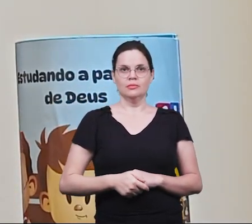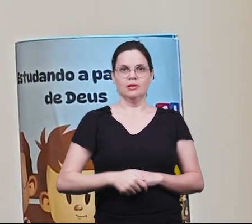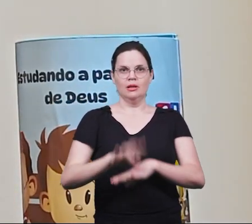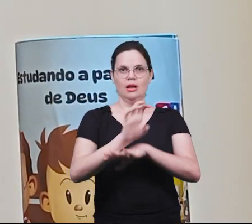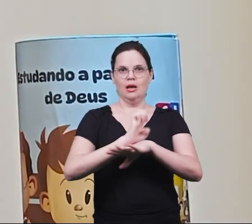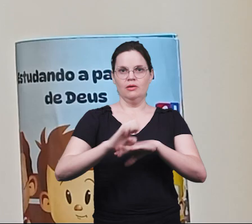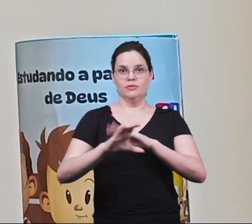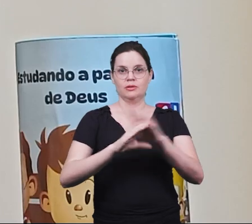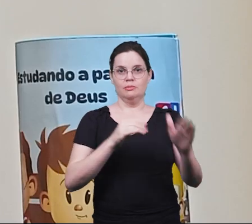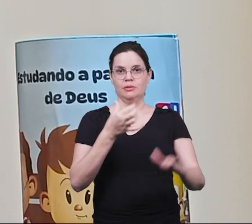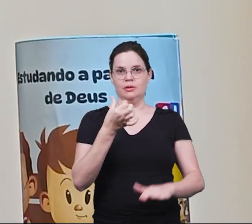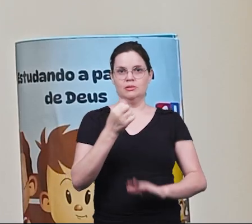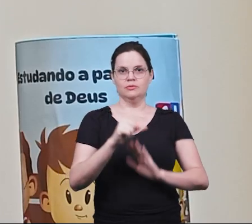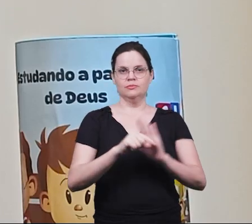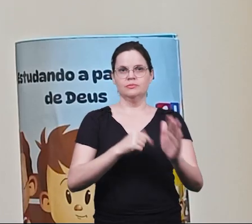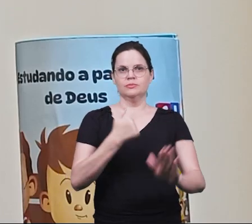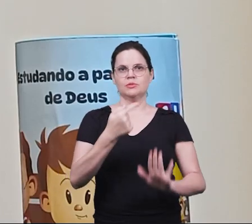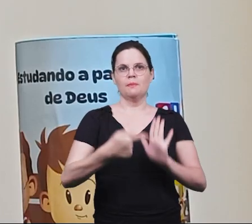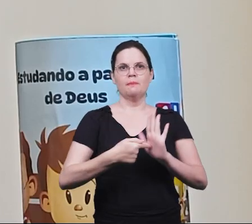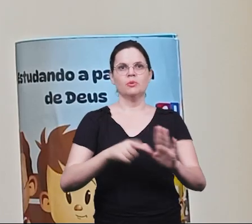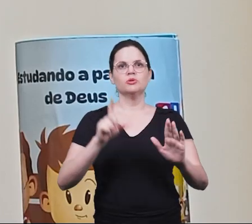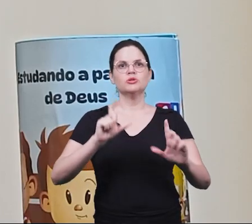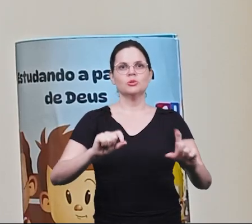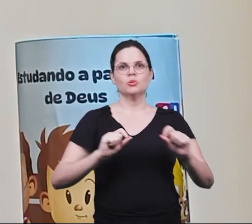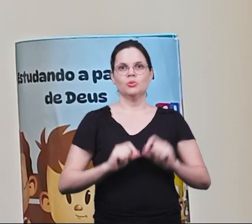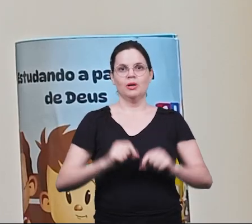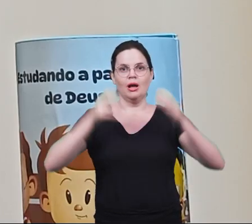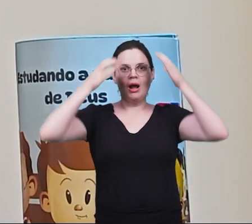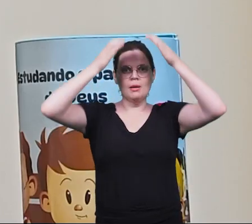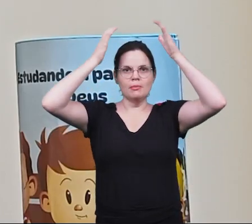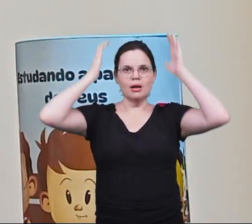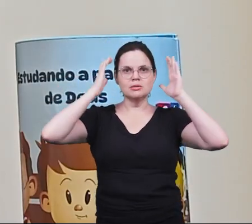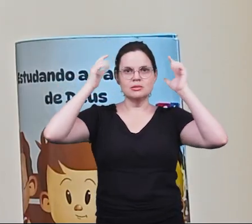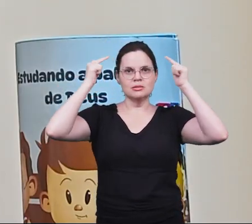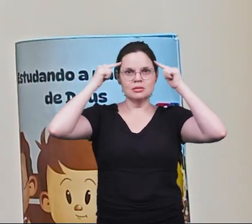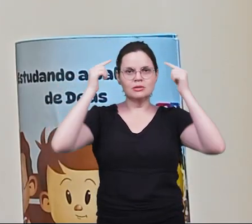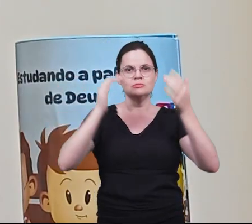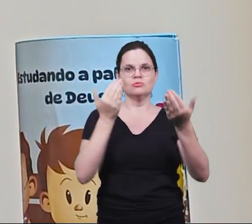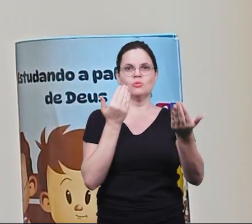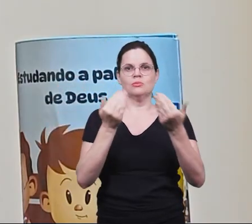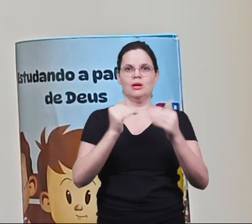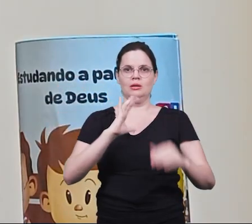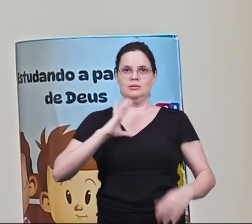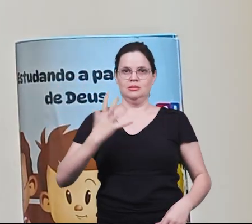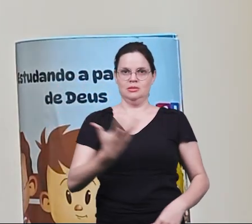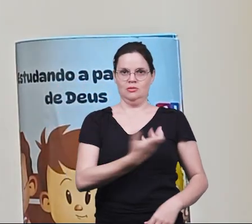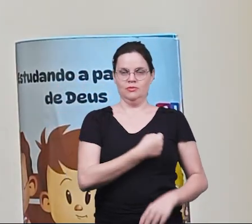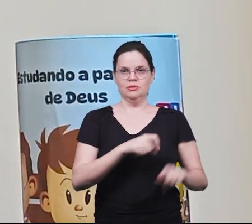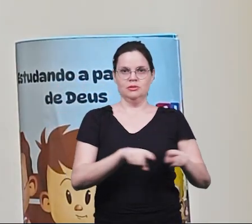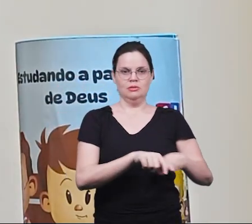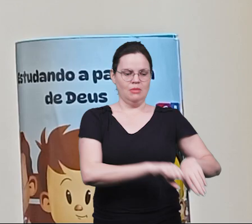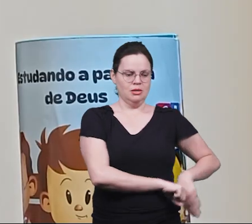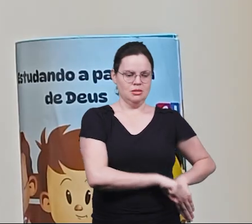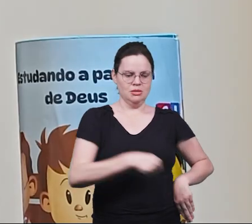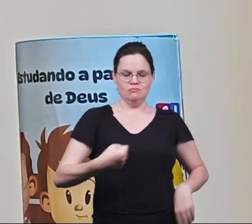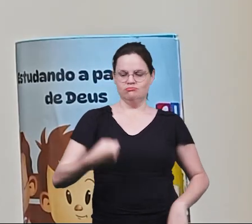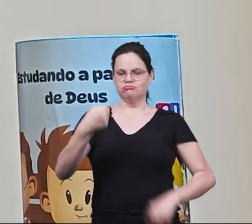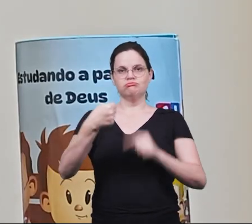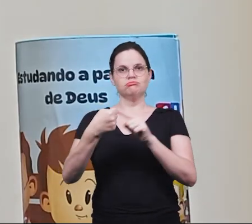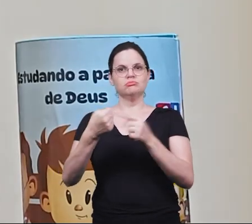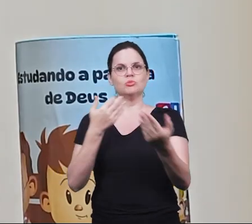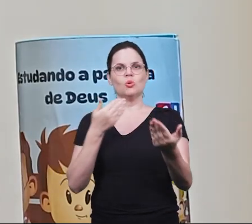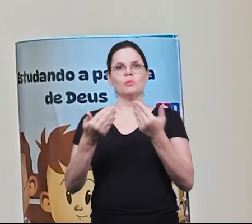também o capacete da salvação, e a espada do Espírito, que é a palavra de Deus. Essa aula ela vai tratar de